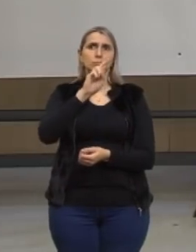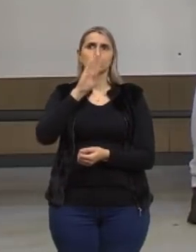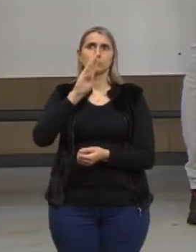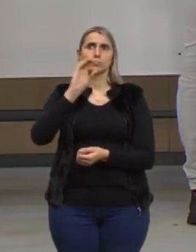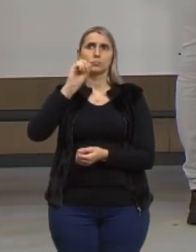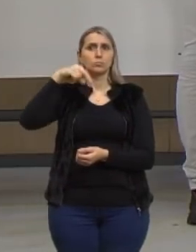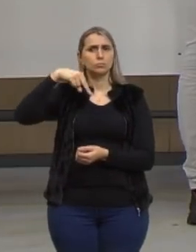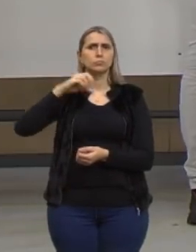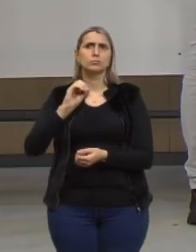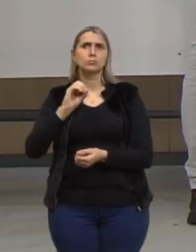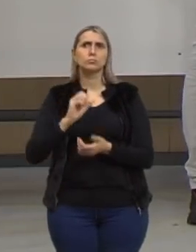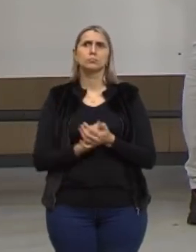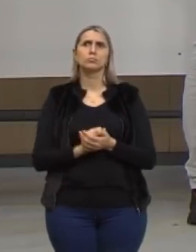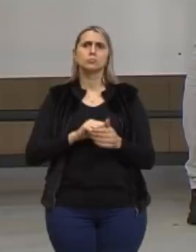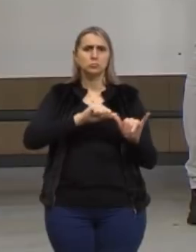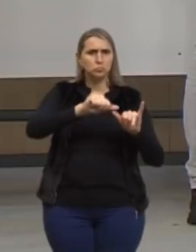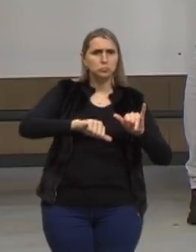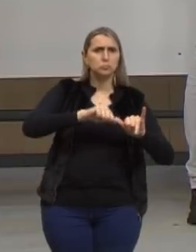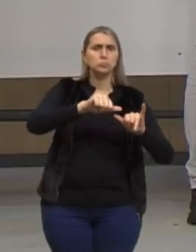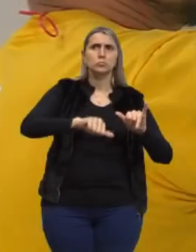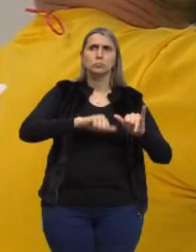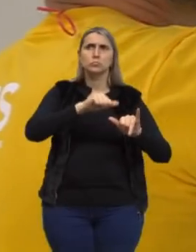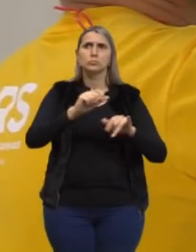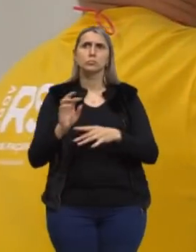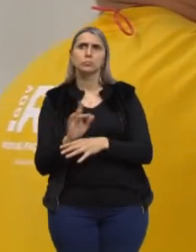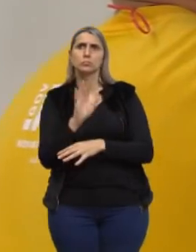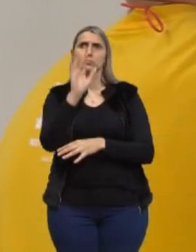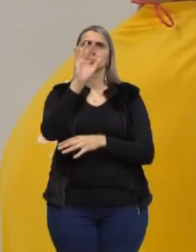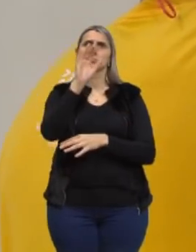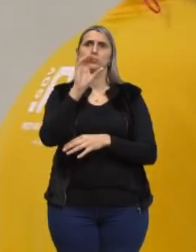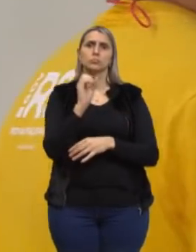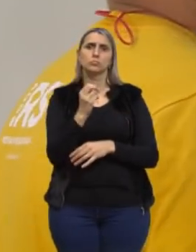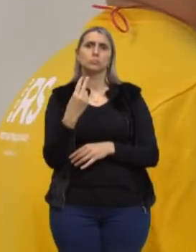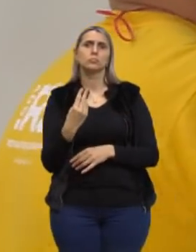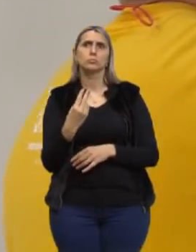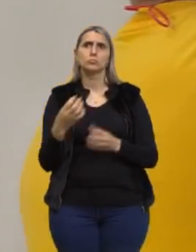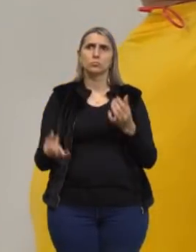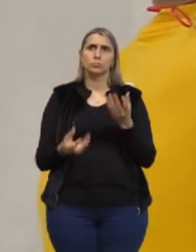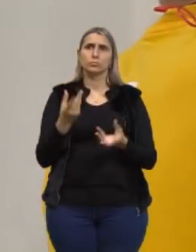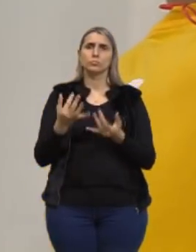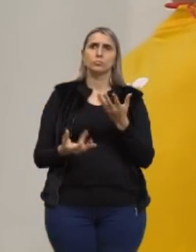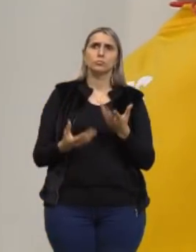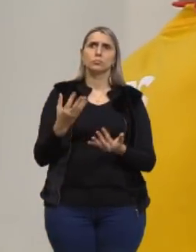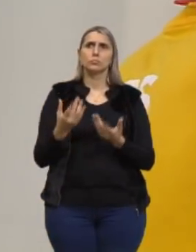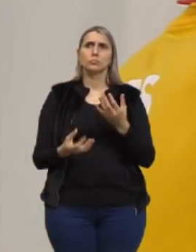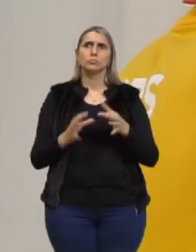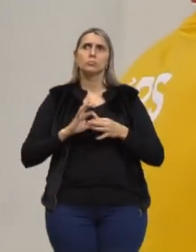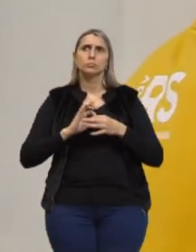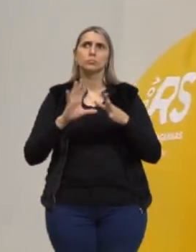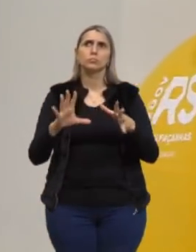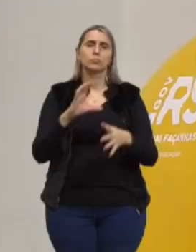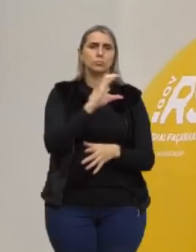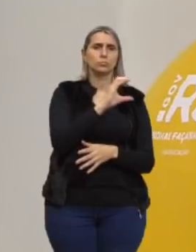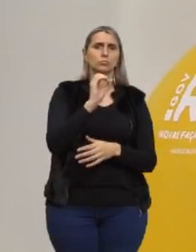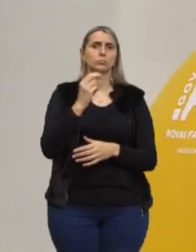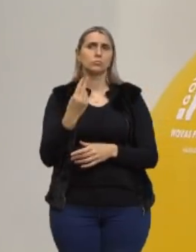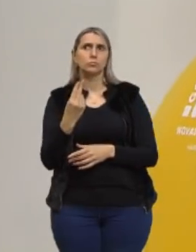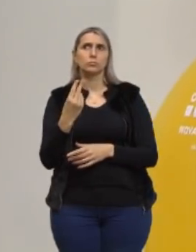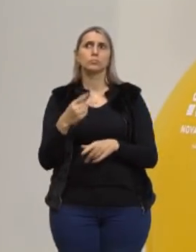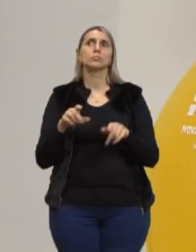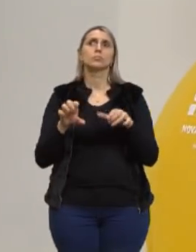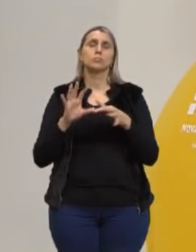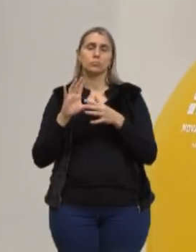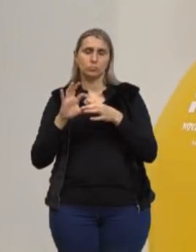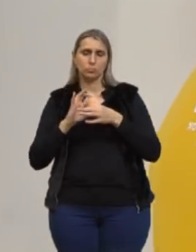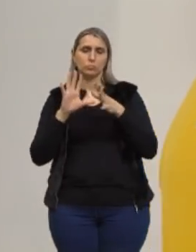mesma coisa ó com quem ele vai reagir com o gás oxigênio porque a reação de combustão o que que vai liberar co2